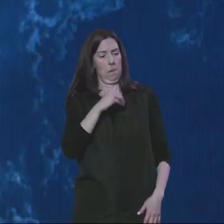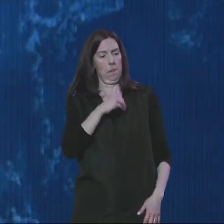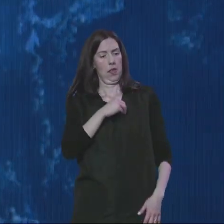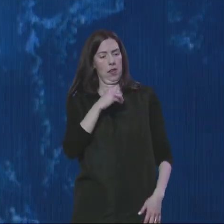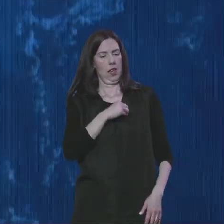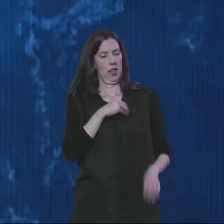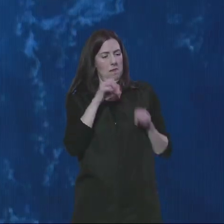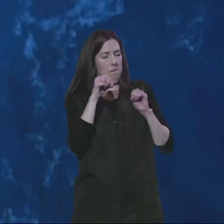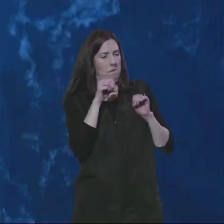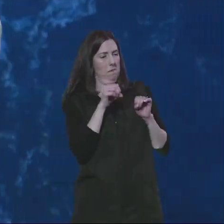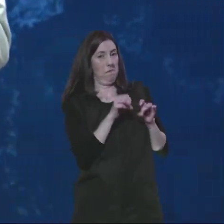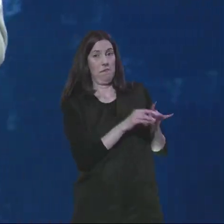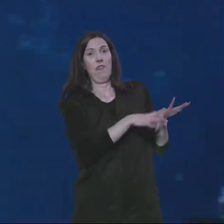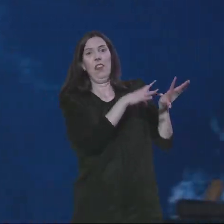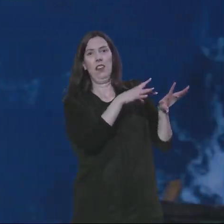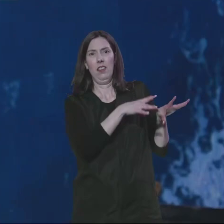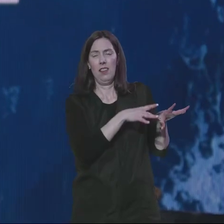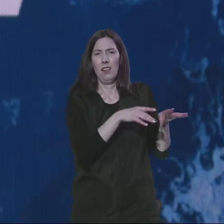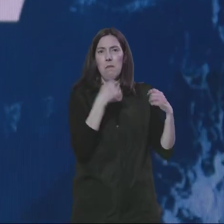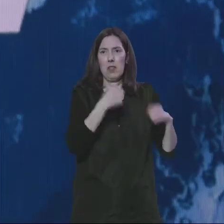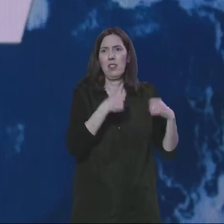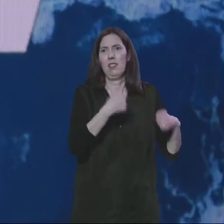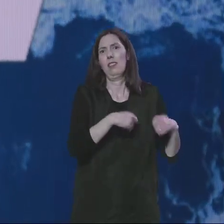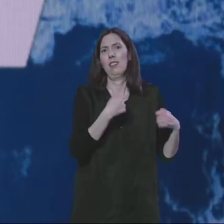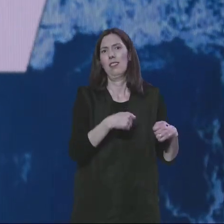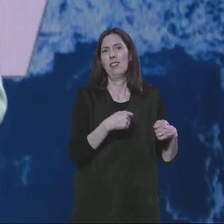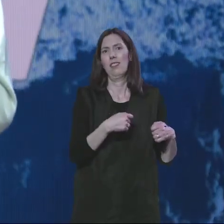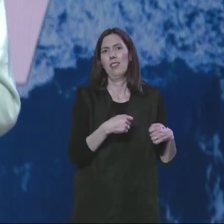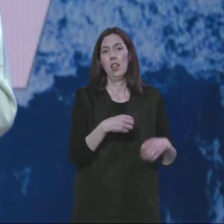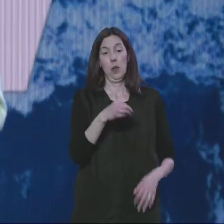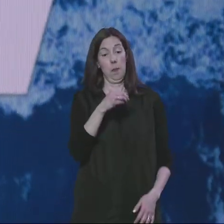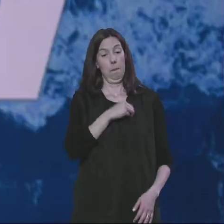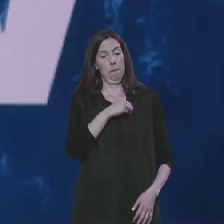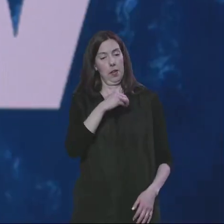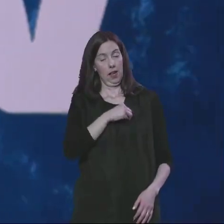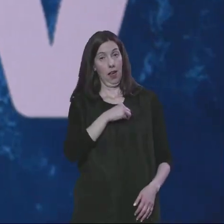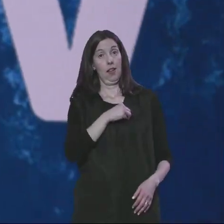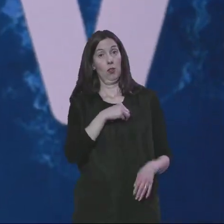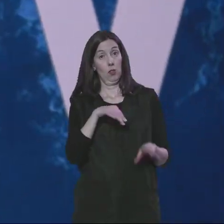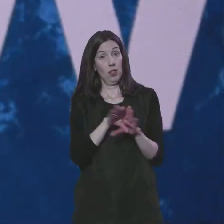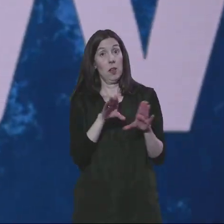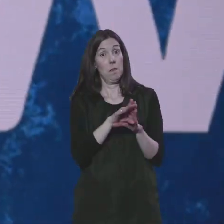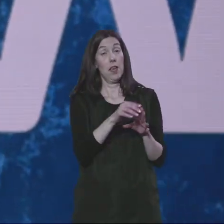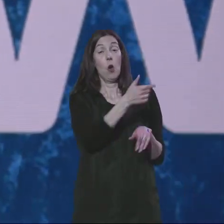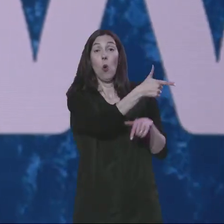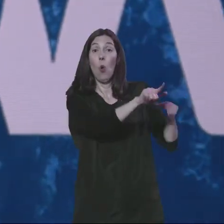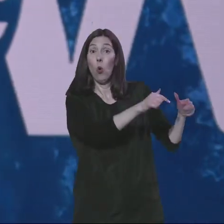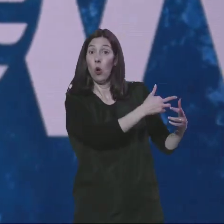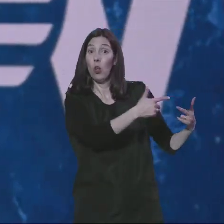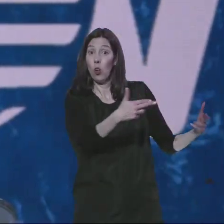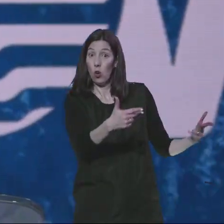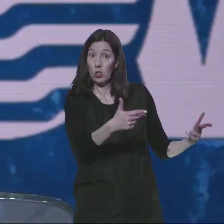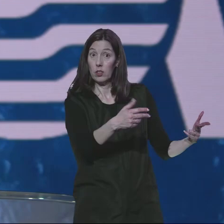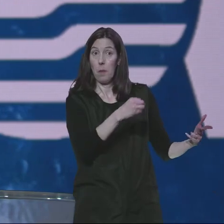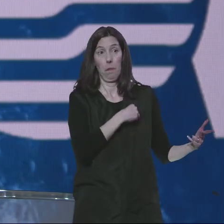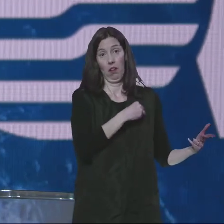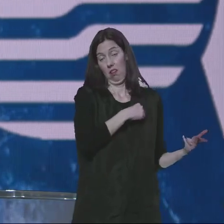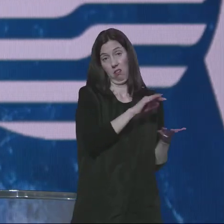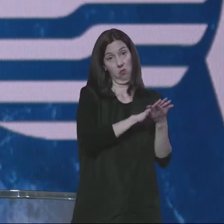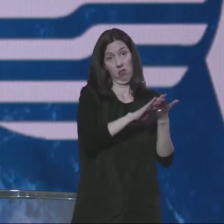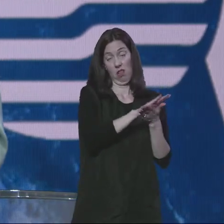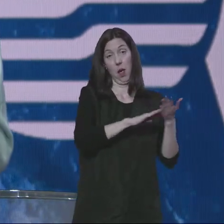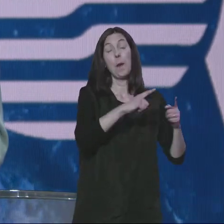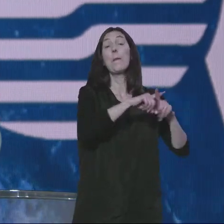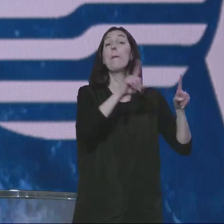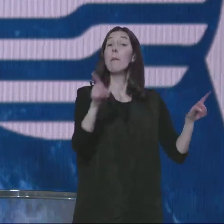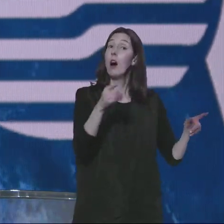nos envolve. Não é só o pecado que nos atrapalha, mas existem coisas que não são pecado que